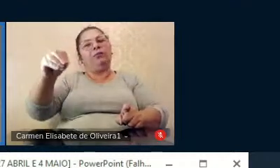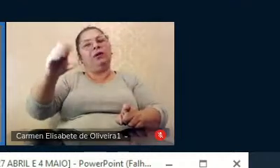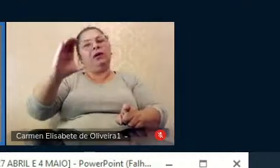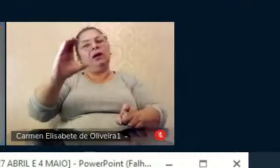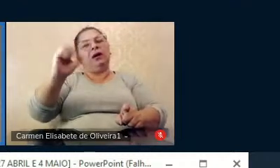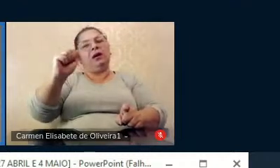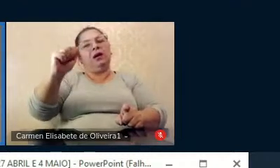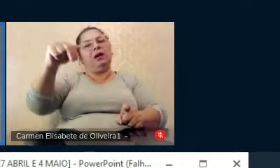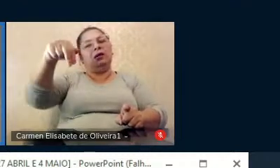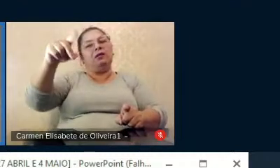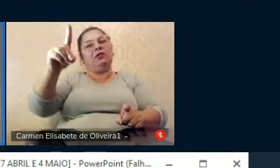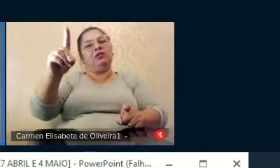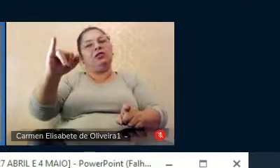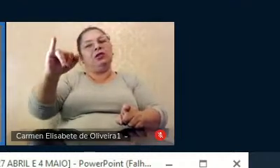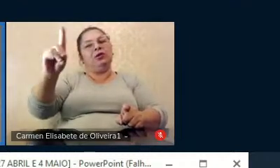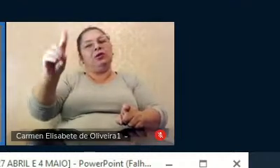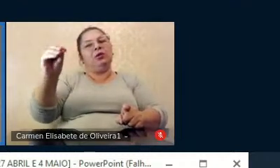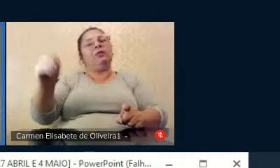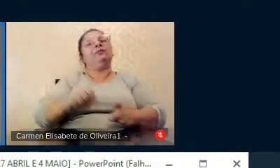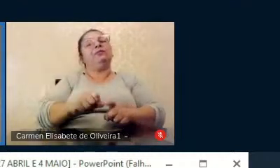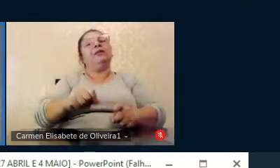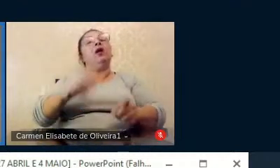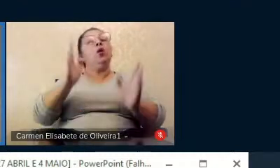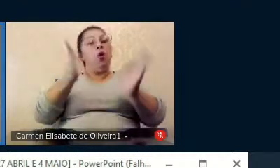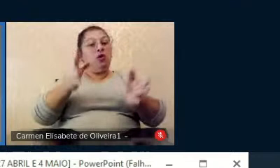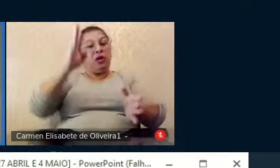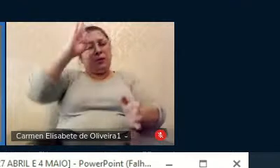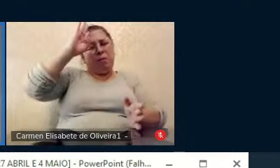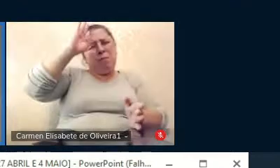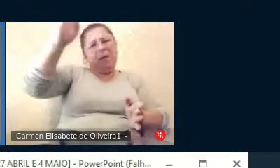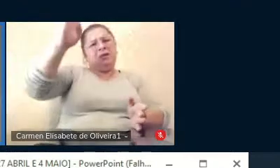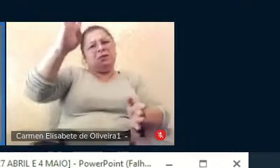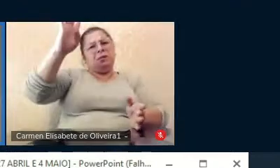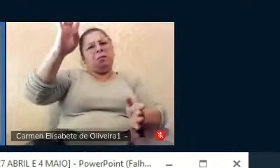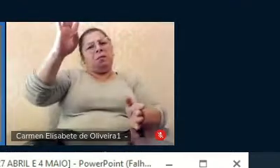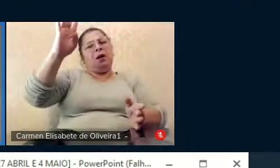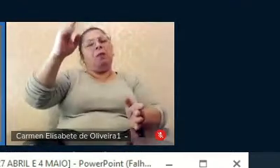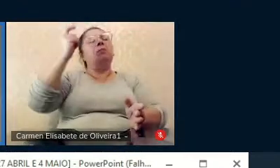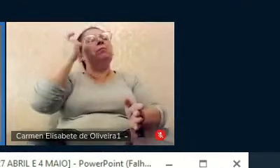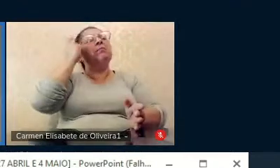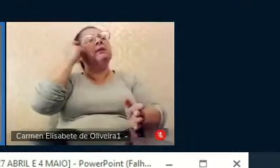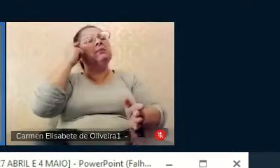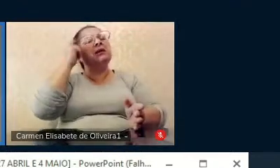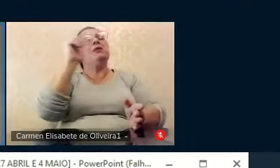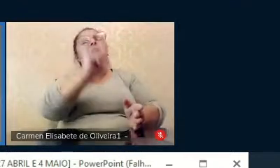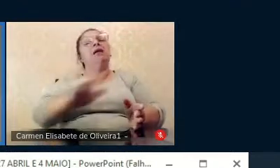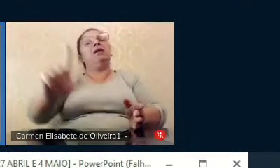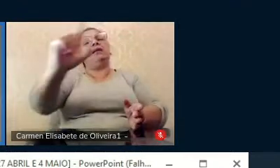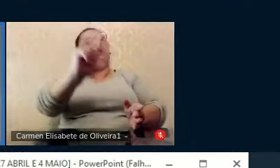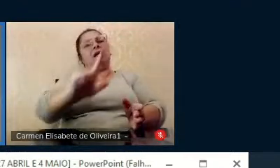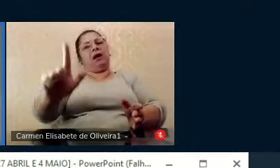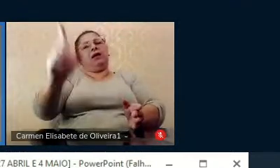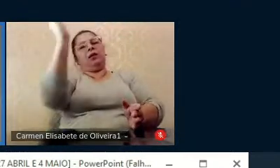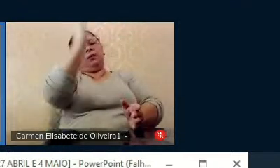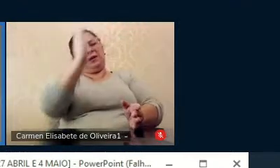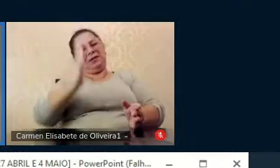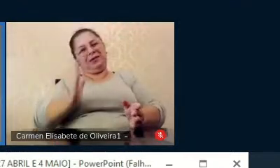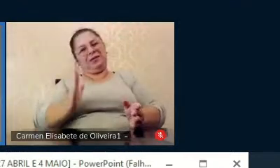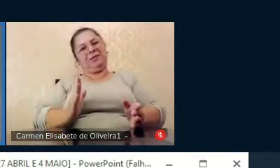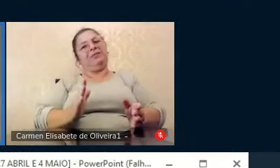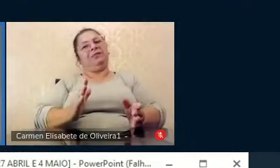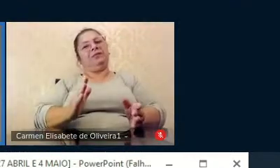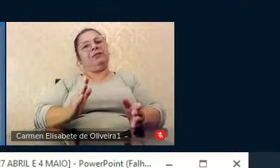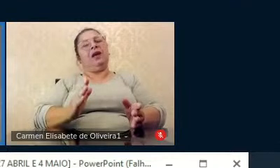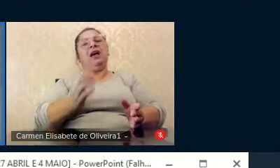professor e é considerado um dos principais pensadores da formação literária no Brasil. Ele nos deixou há